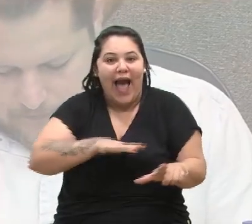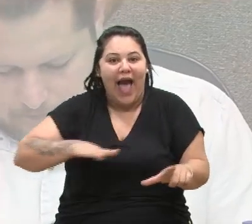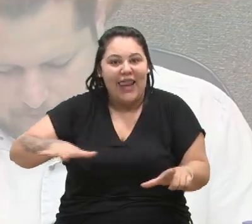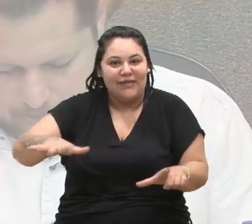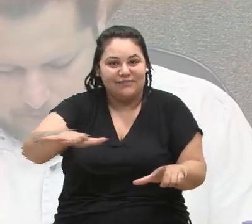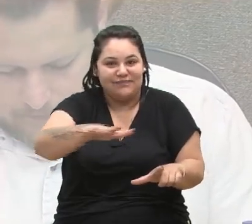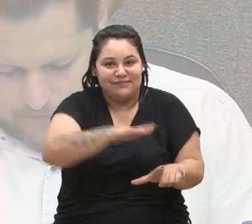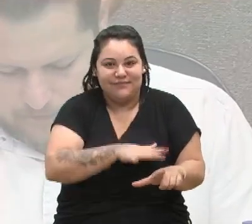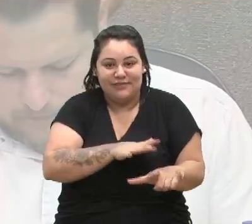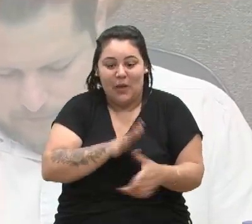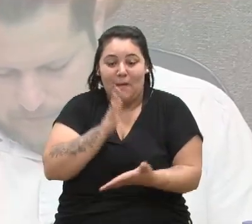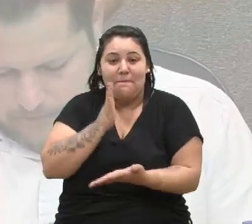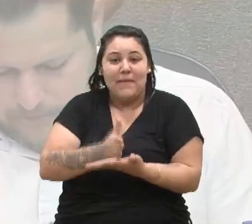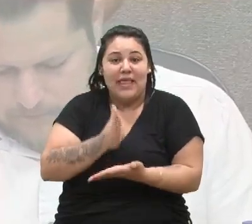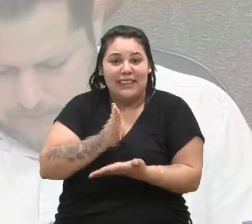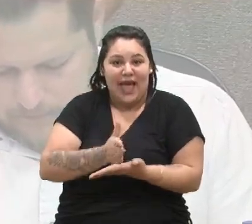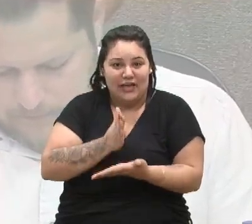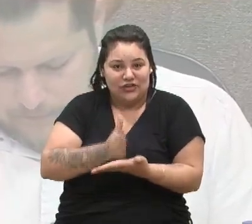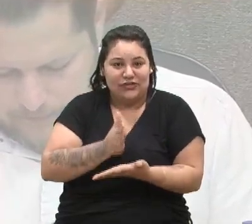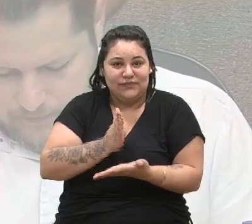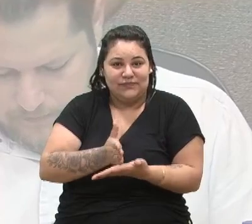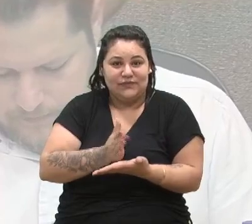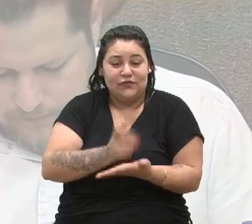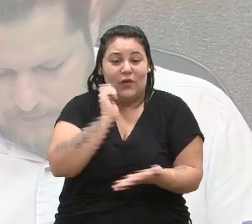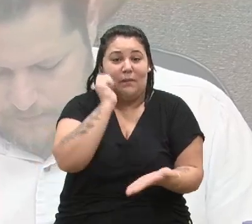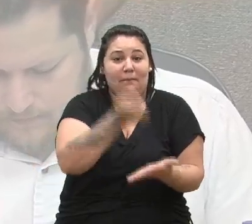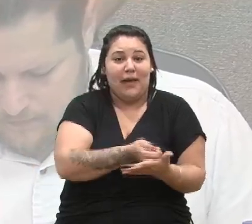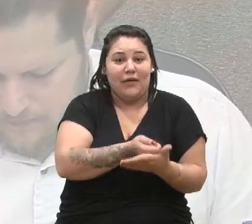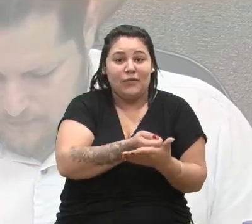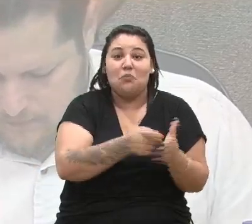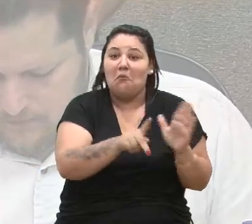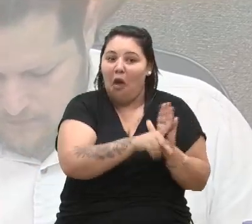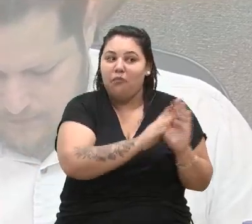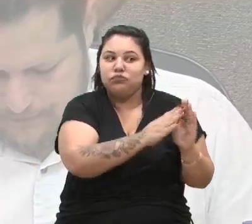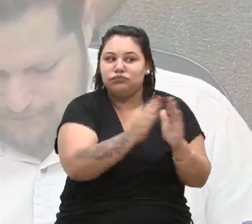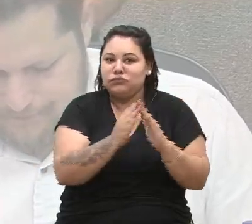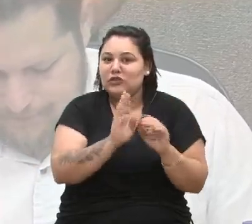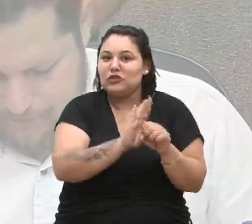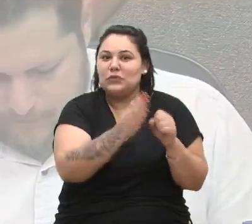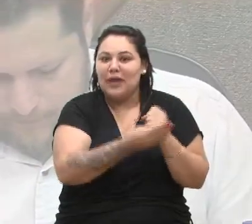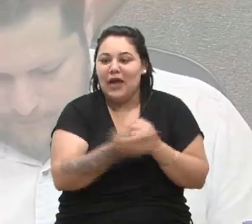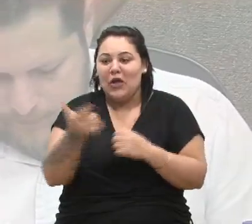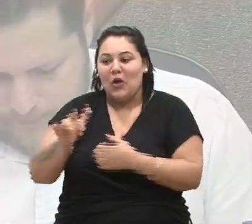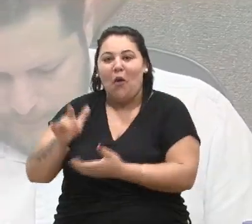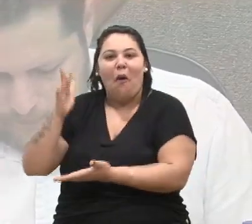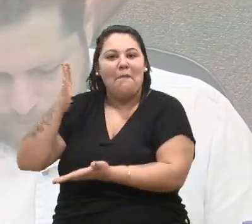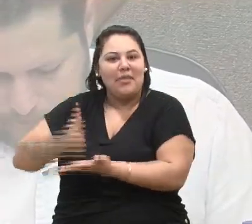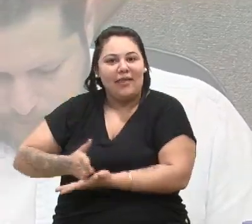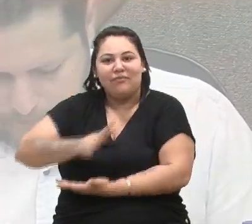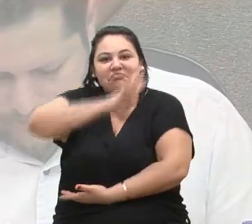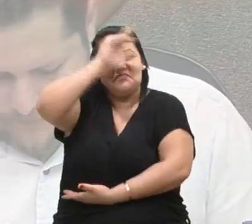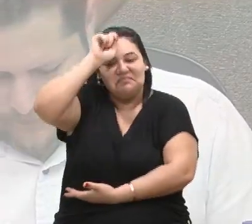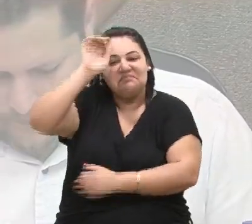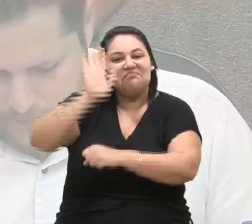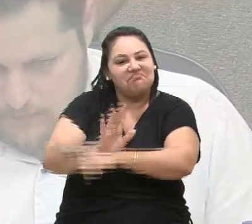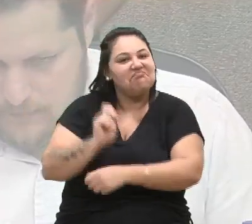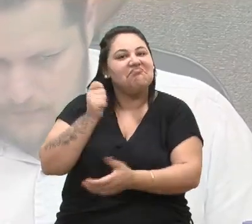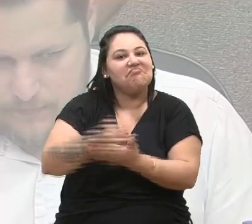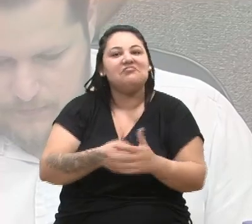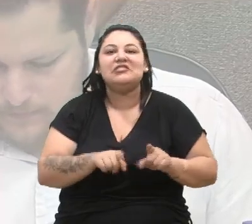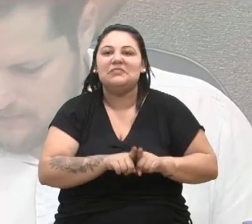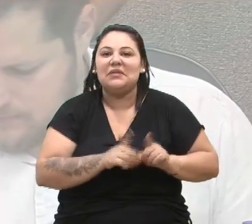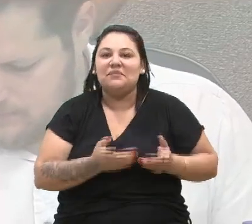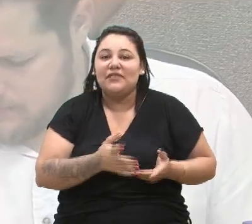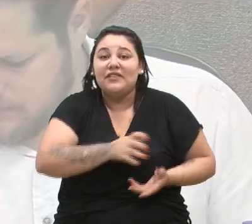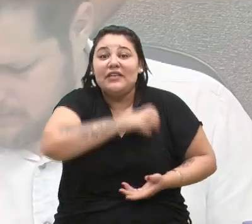do calçamento foi custeado pelos moradores da rua e outra metade pela Prefeitura Municipal. O terreno